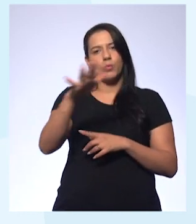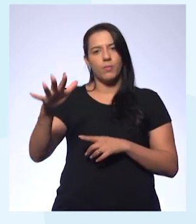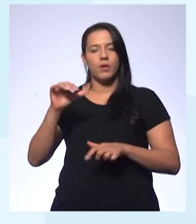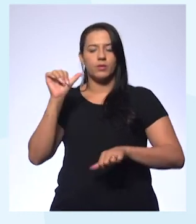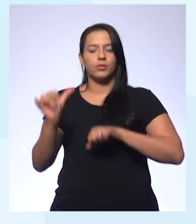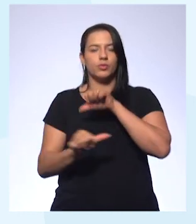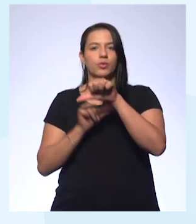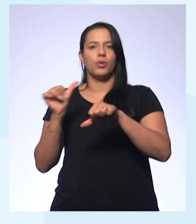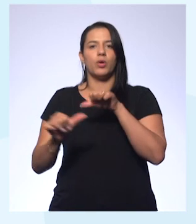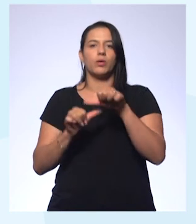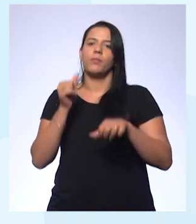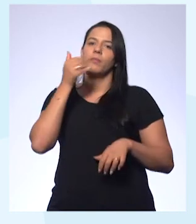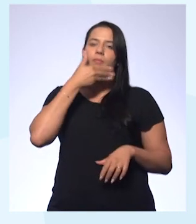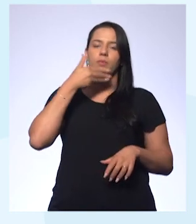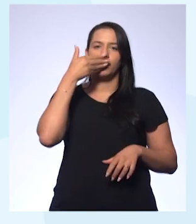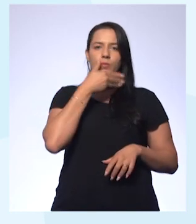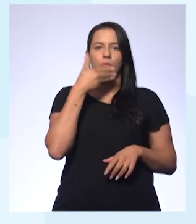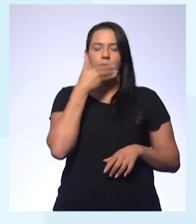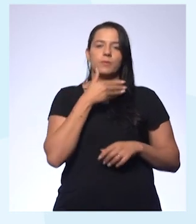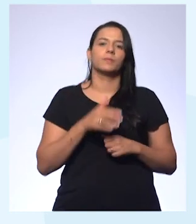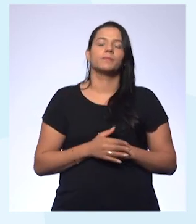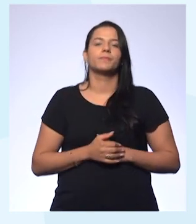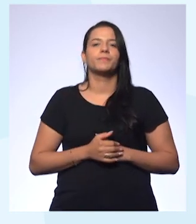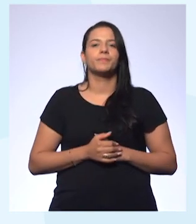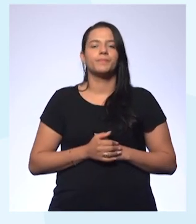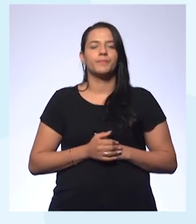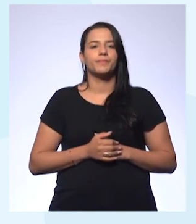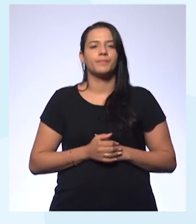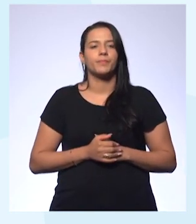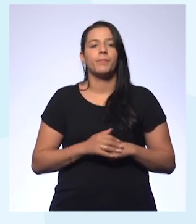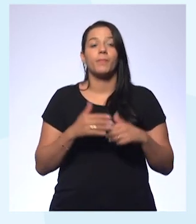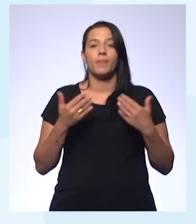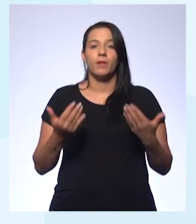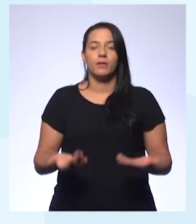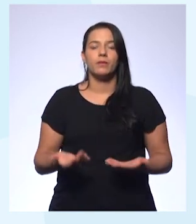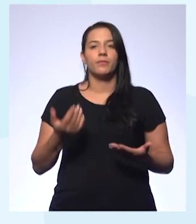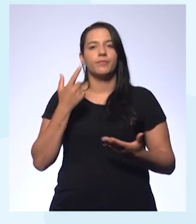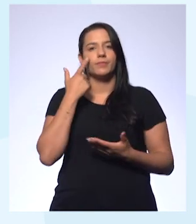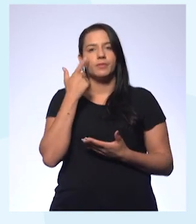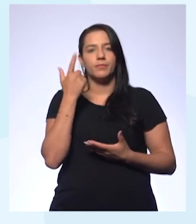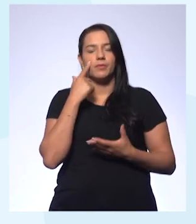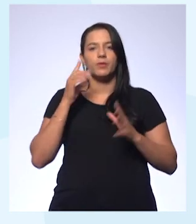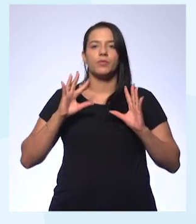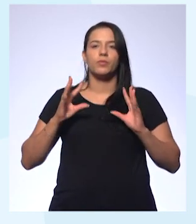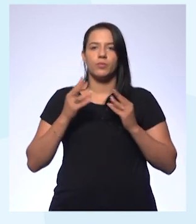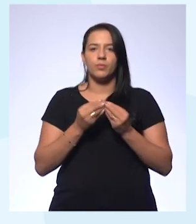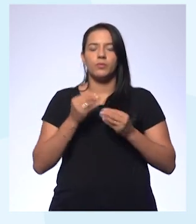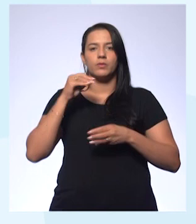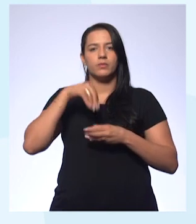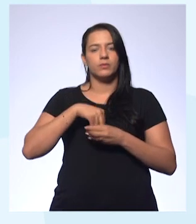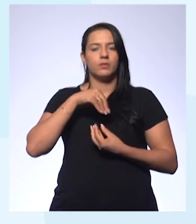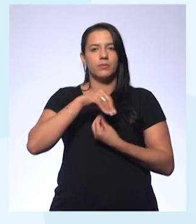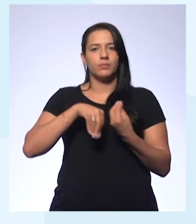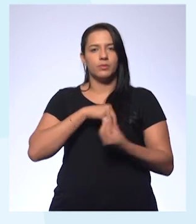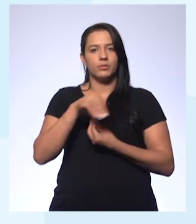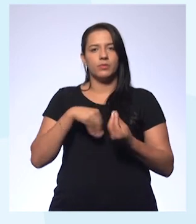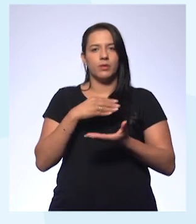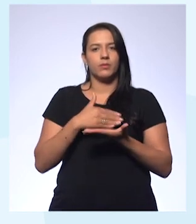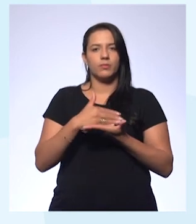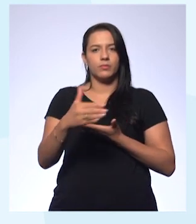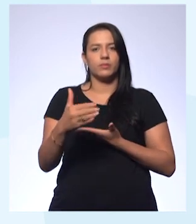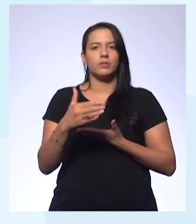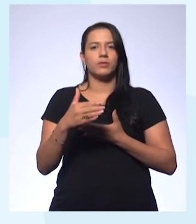dessalinização desta água para ter o seu consumo. Considerando os componentes da mistura, a princípio deste